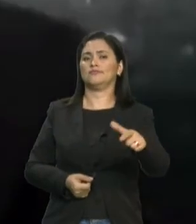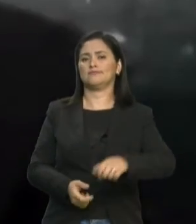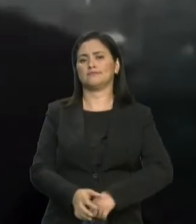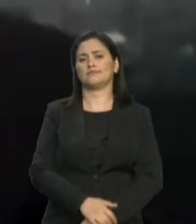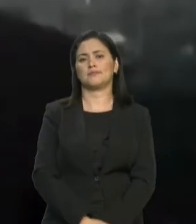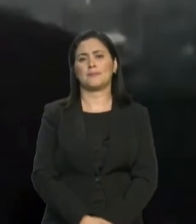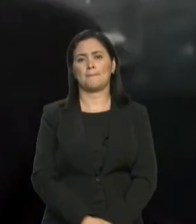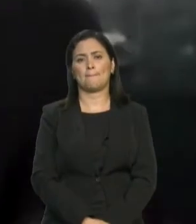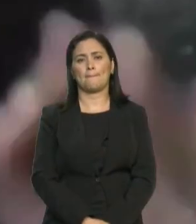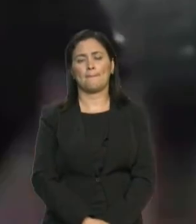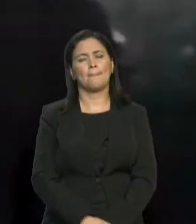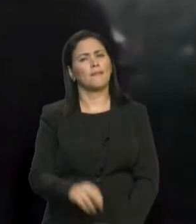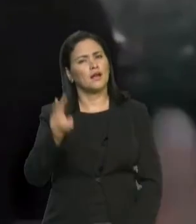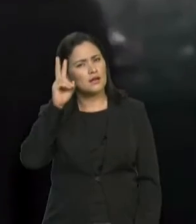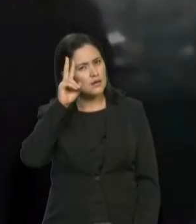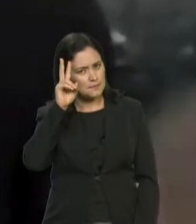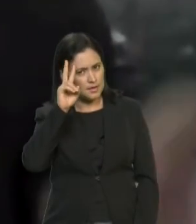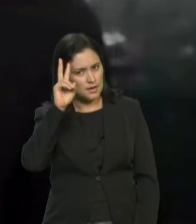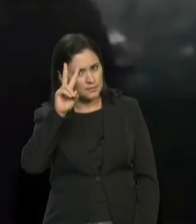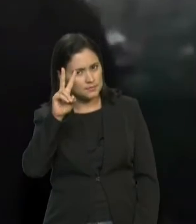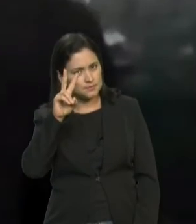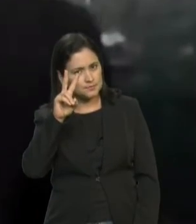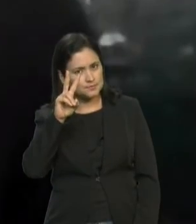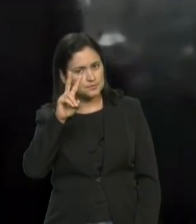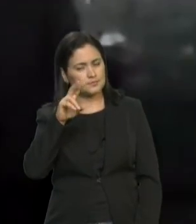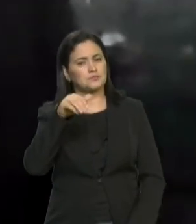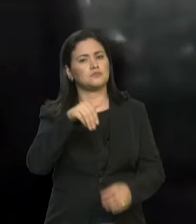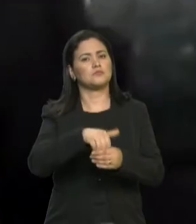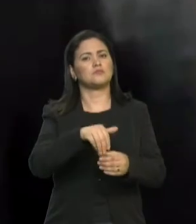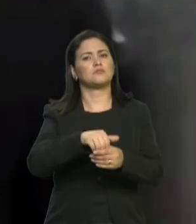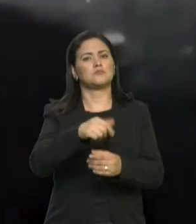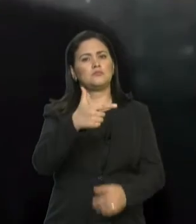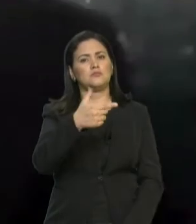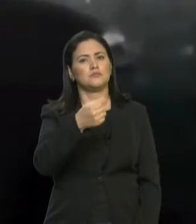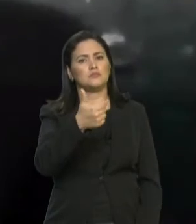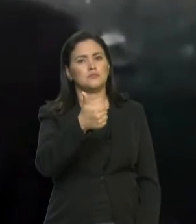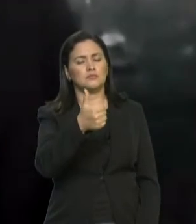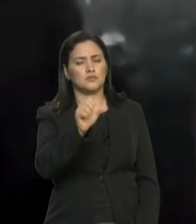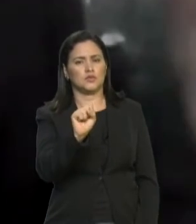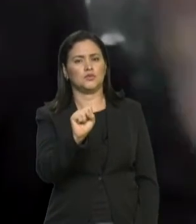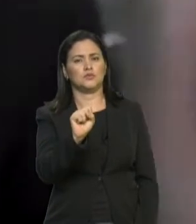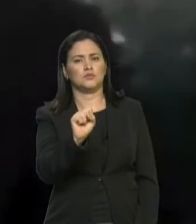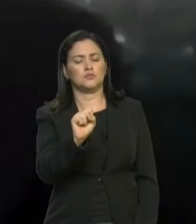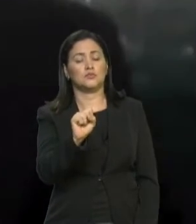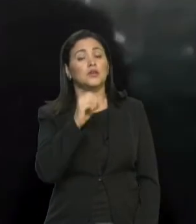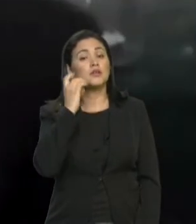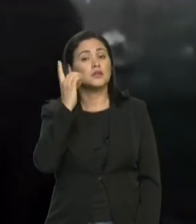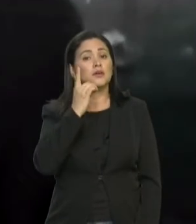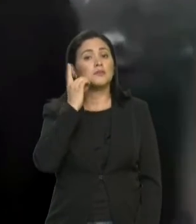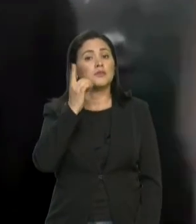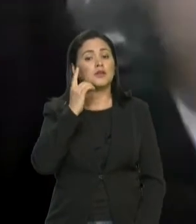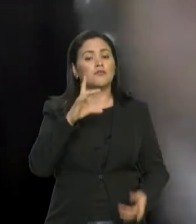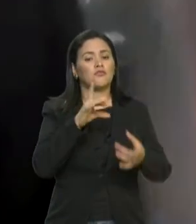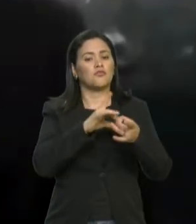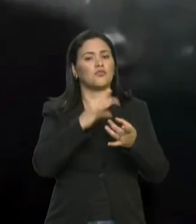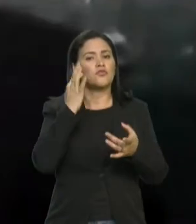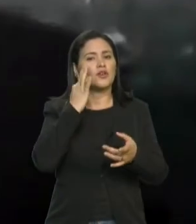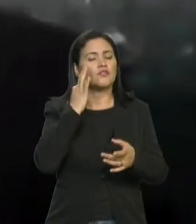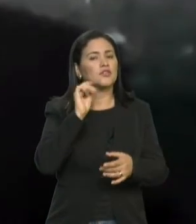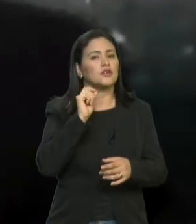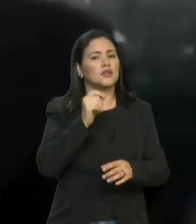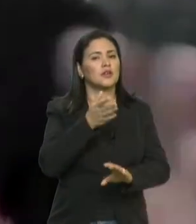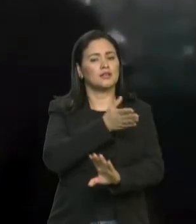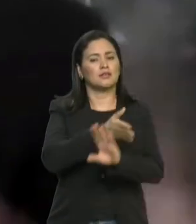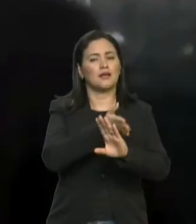eleição de 2018. Deputados da base do governador Flavidino que foram traídos, que foram prejudicados, que foram